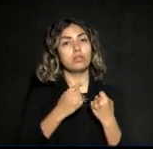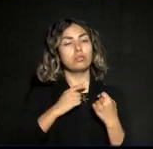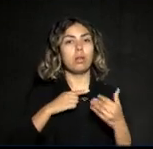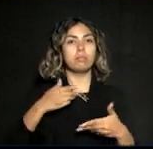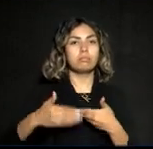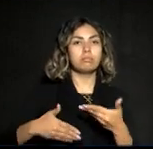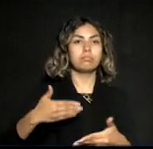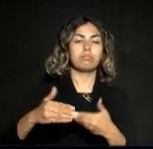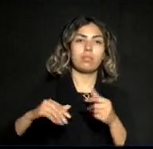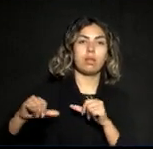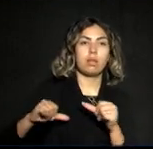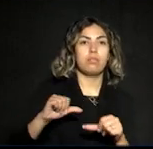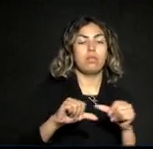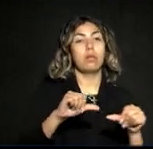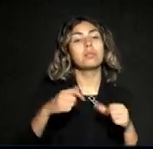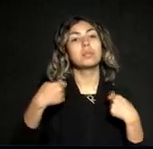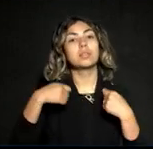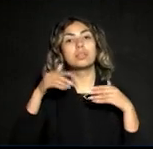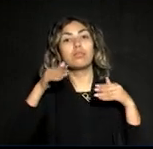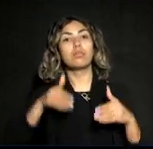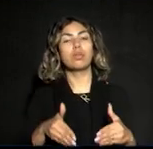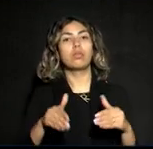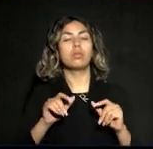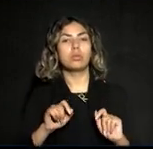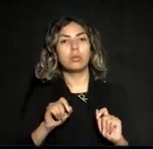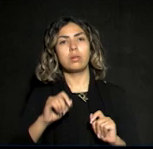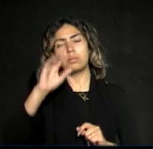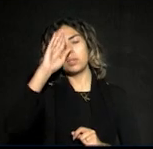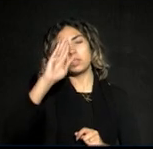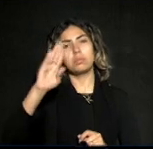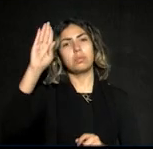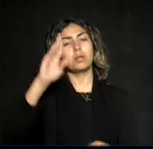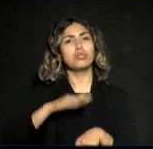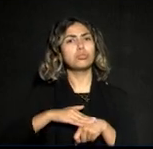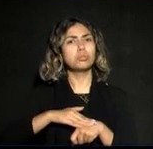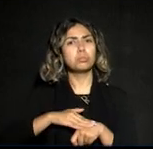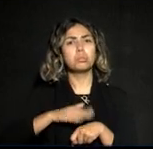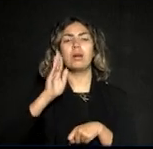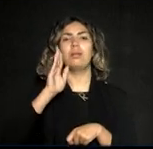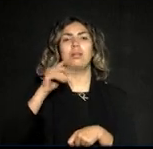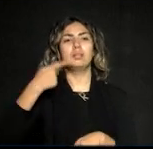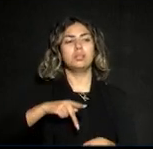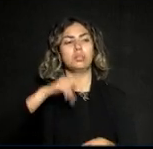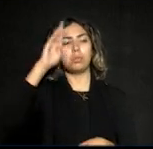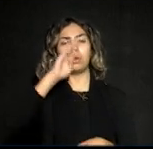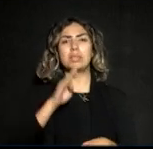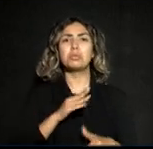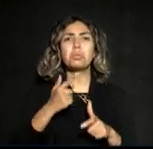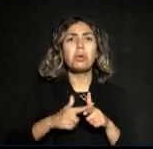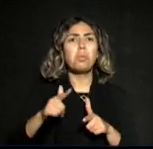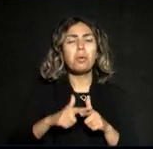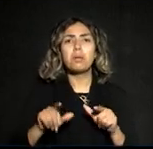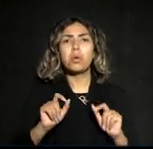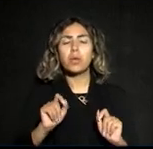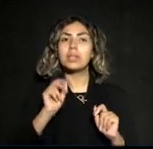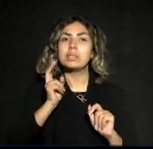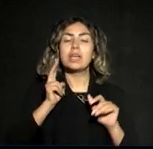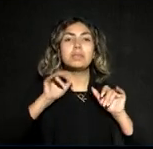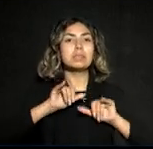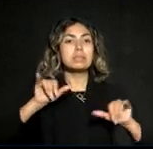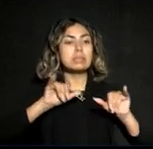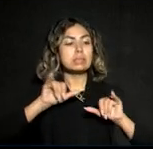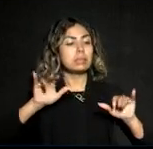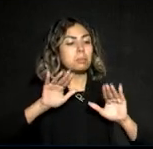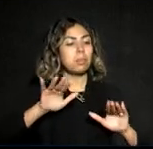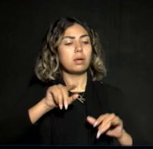formas nós temos que focar imediatamente na questão mais crônica que o Brasil tem que a gente não para de dizer e as